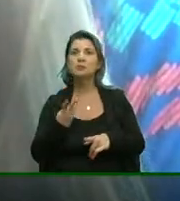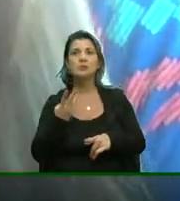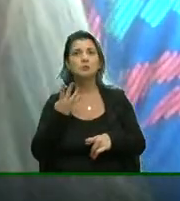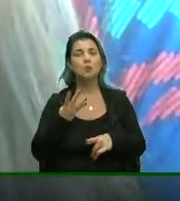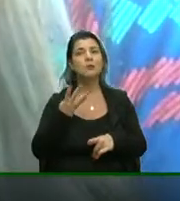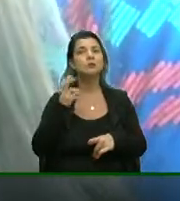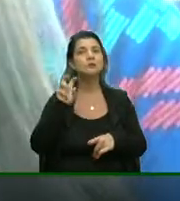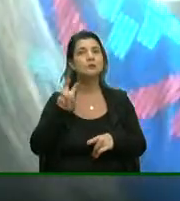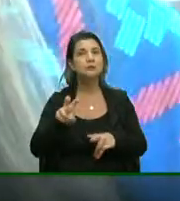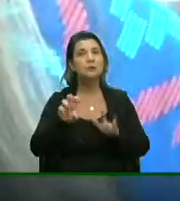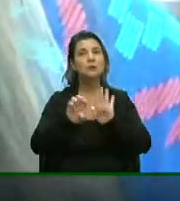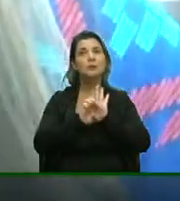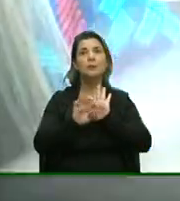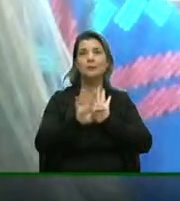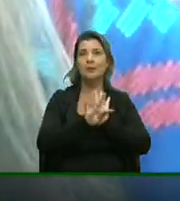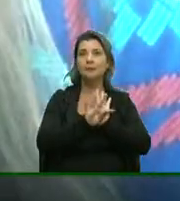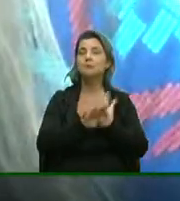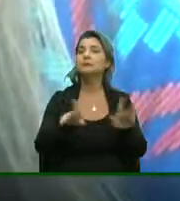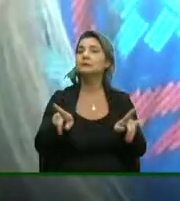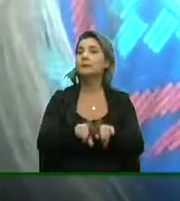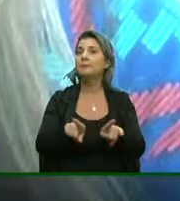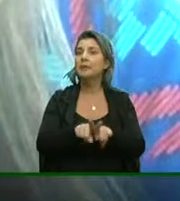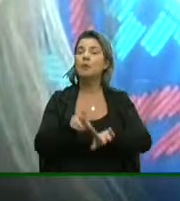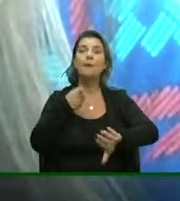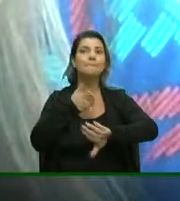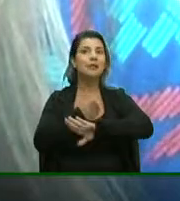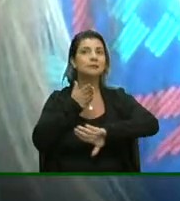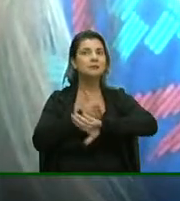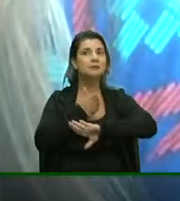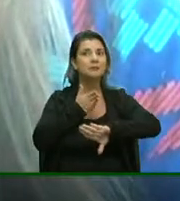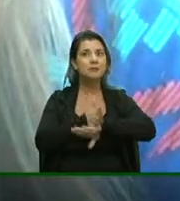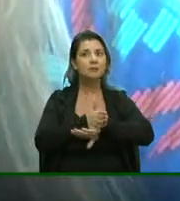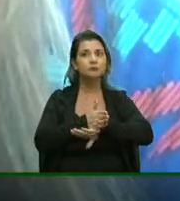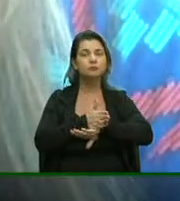1, 2, 3, 4, 5 emendas, inclusive com a presença